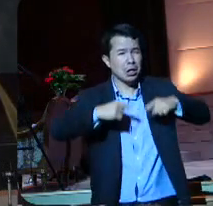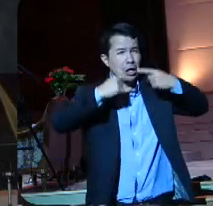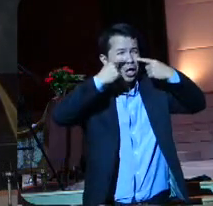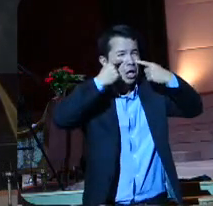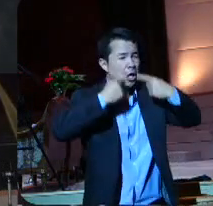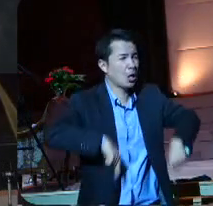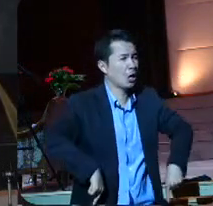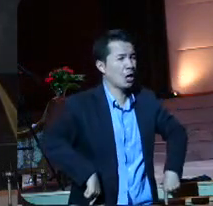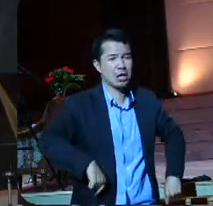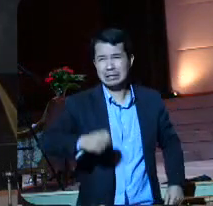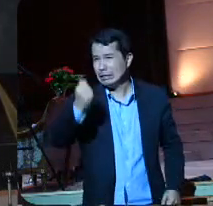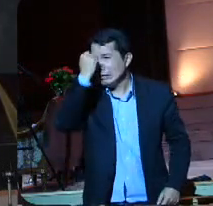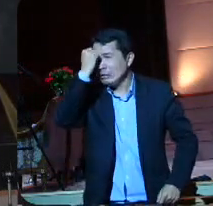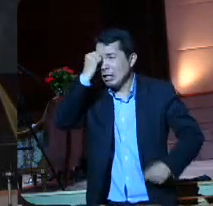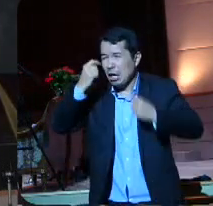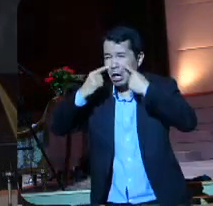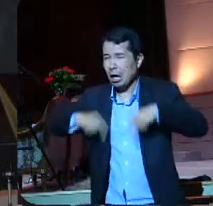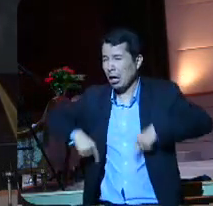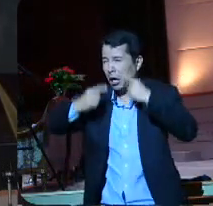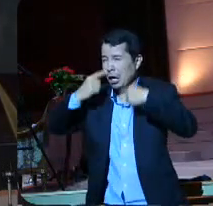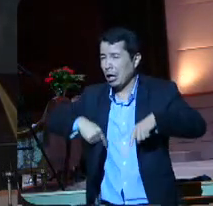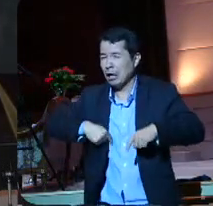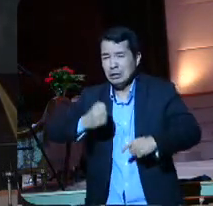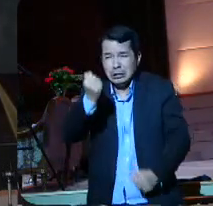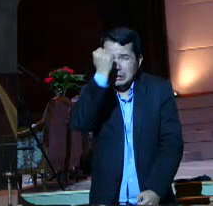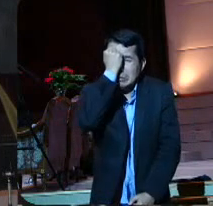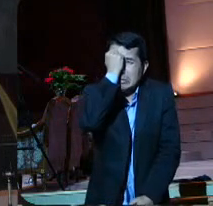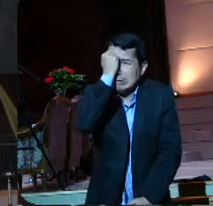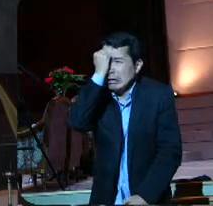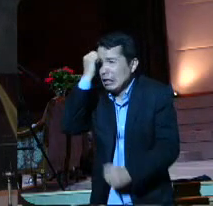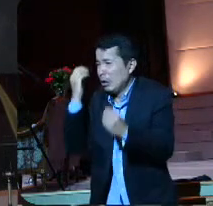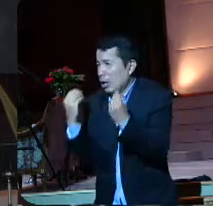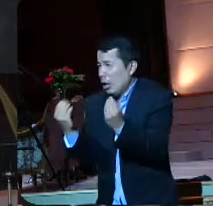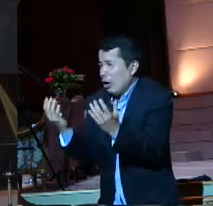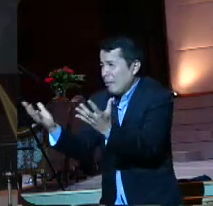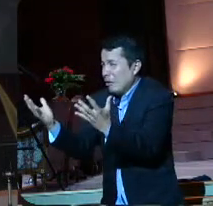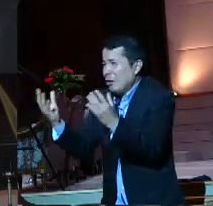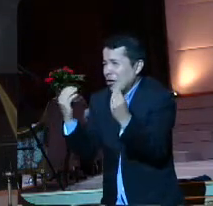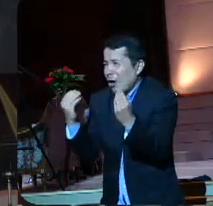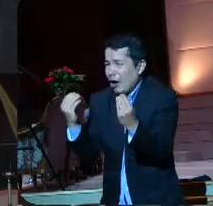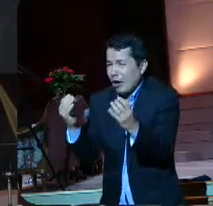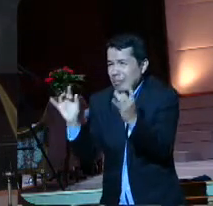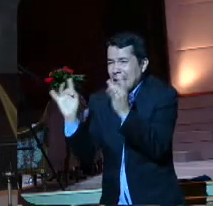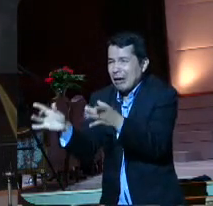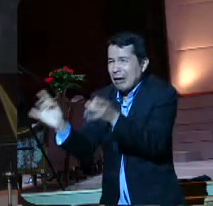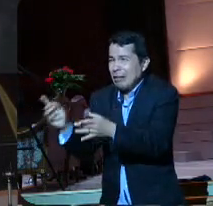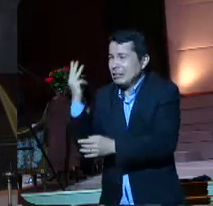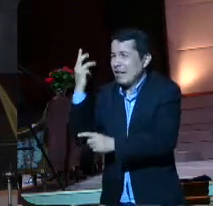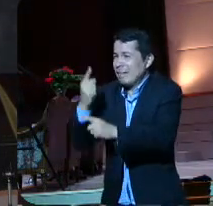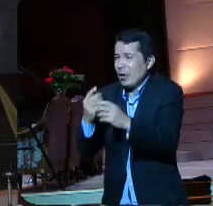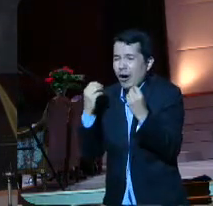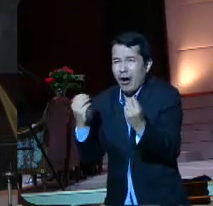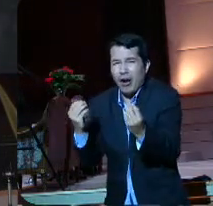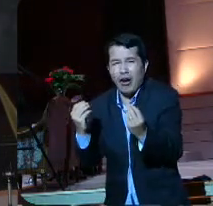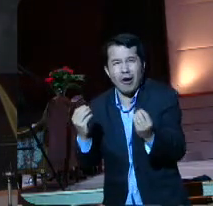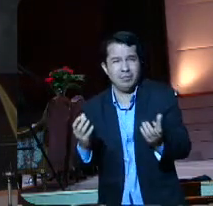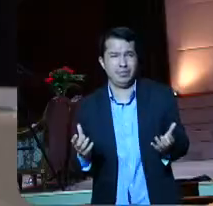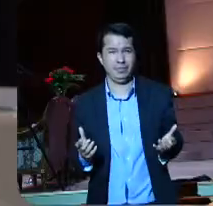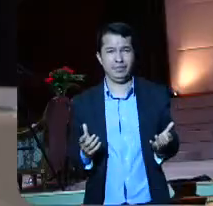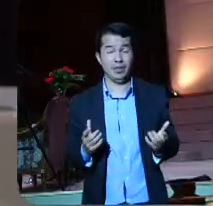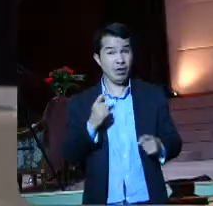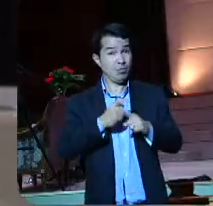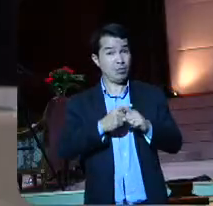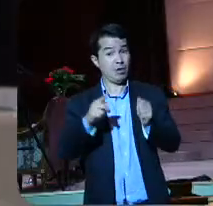foi cair em pranto, arrependido, percebendo que não era ele quem ele